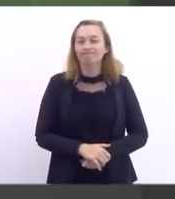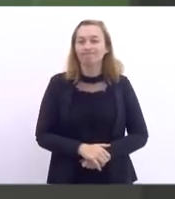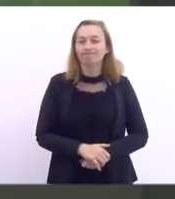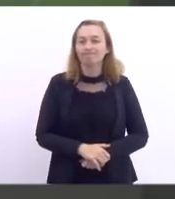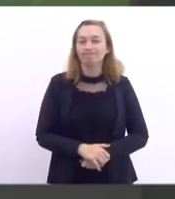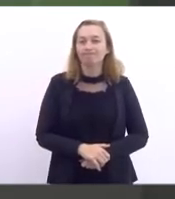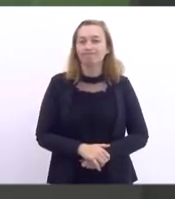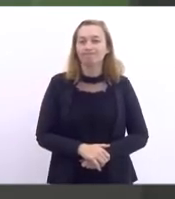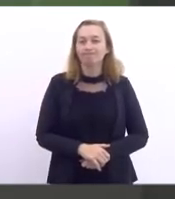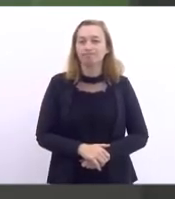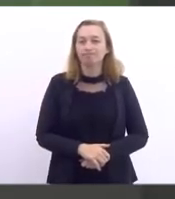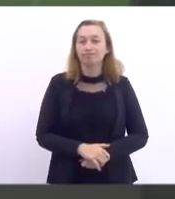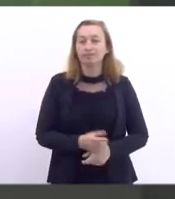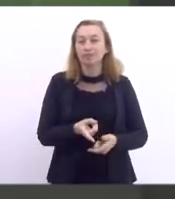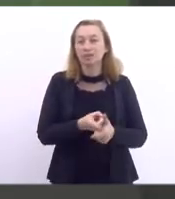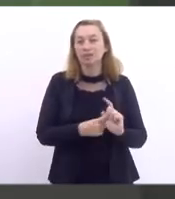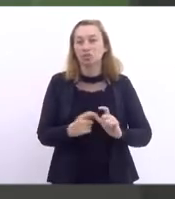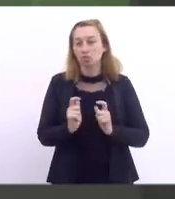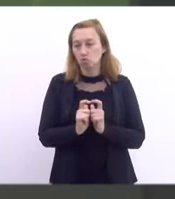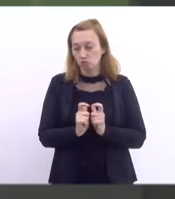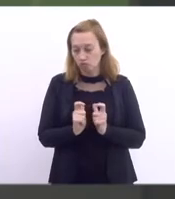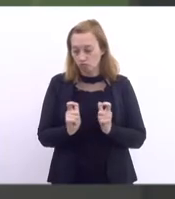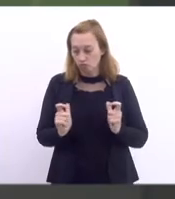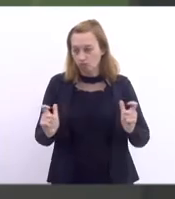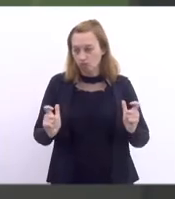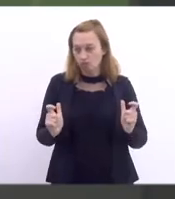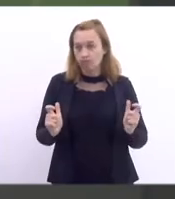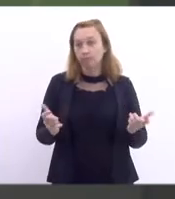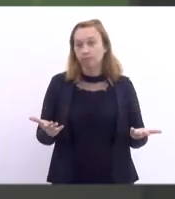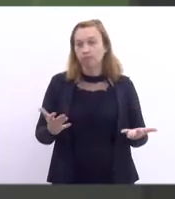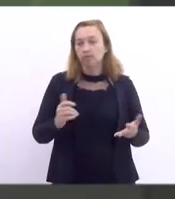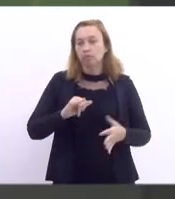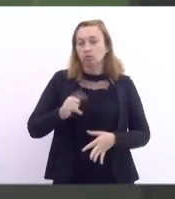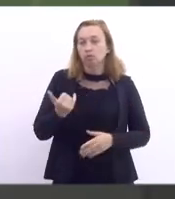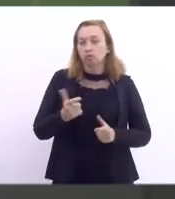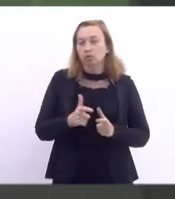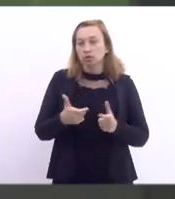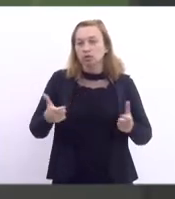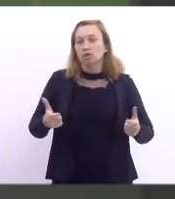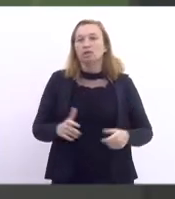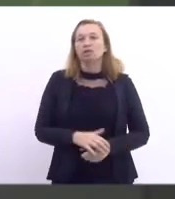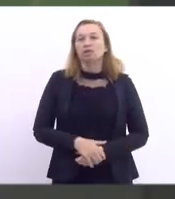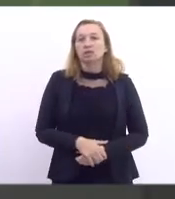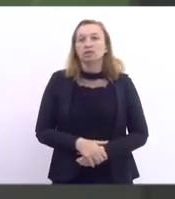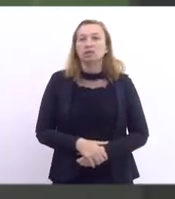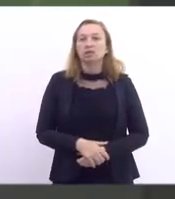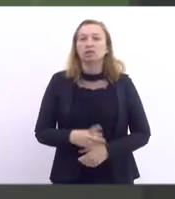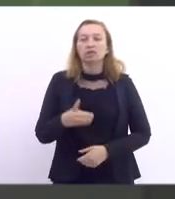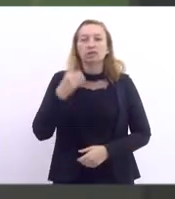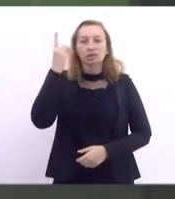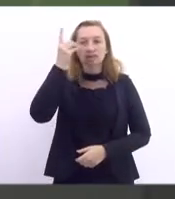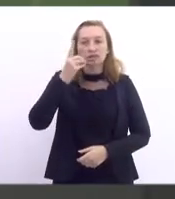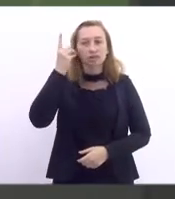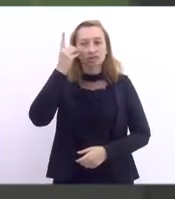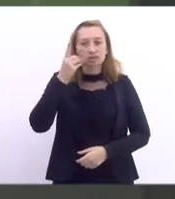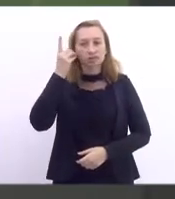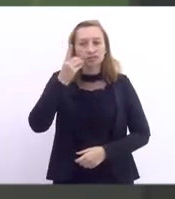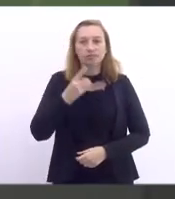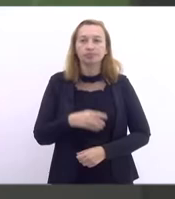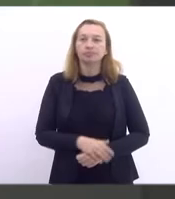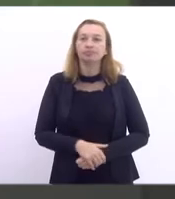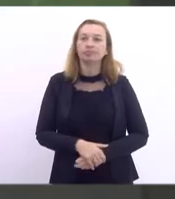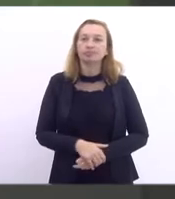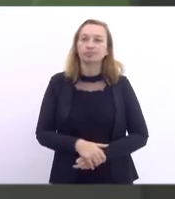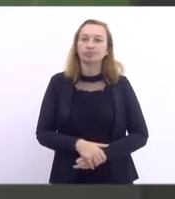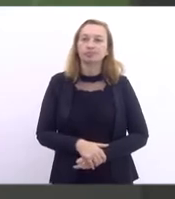isso é rolagem da dívida com a tese de juro maior e deputado é a